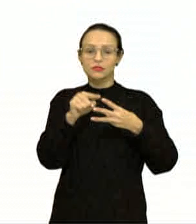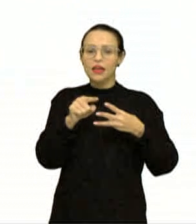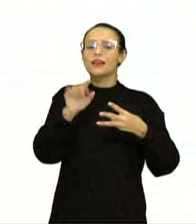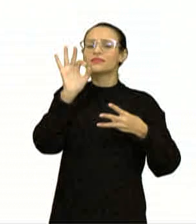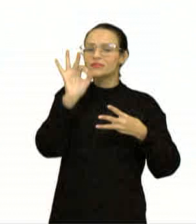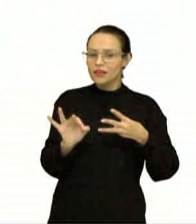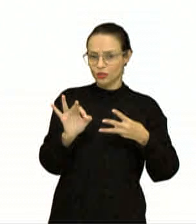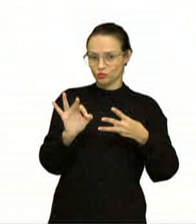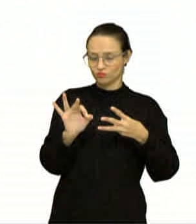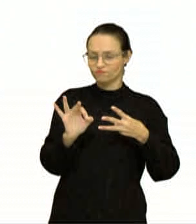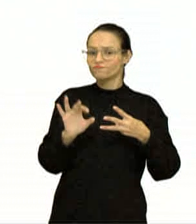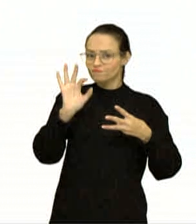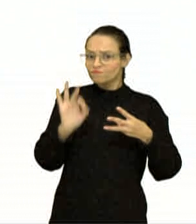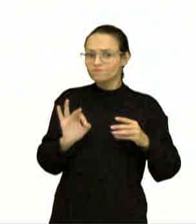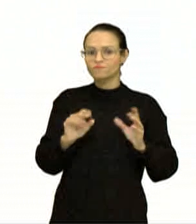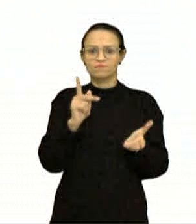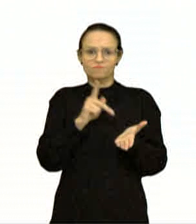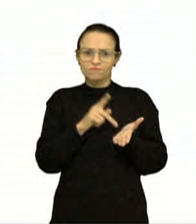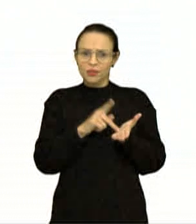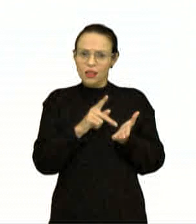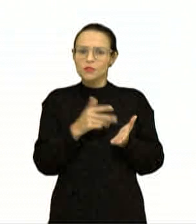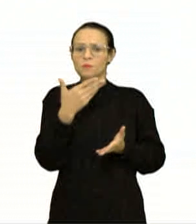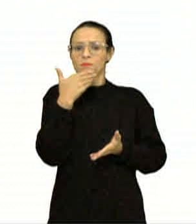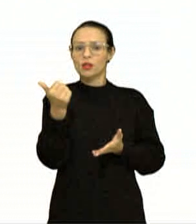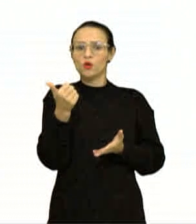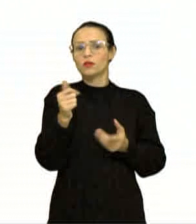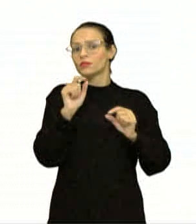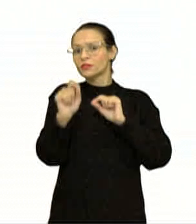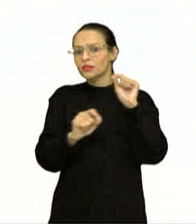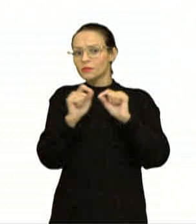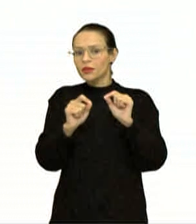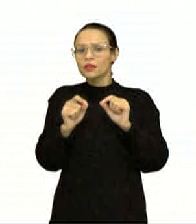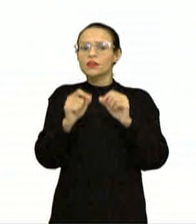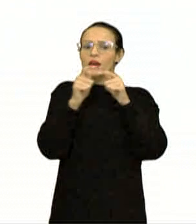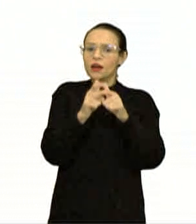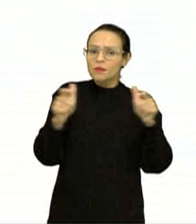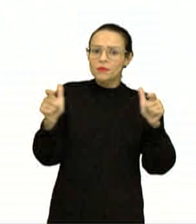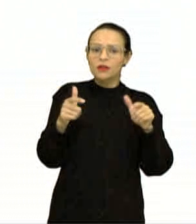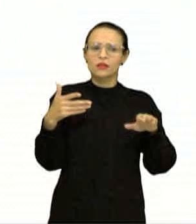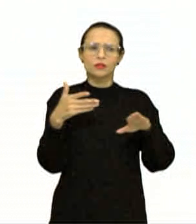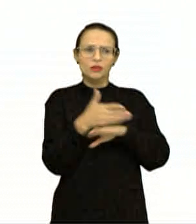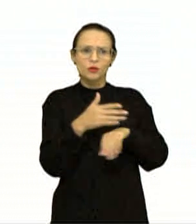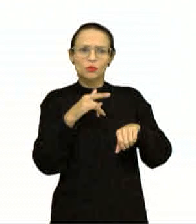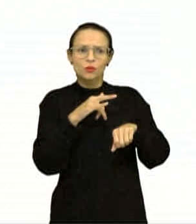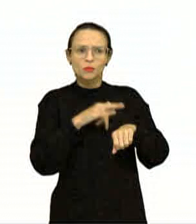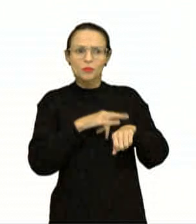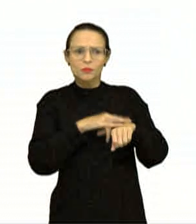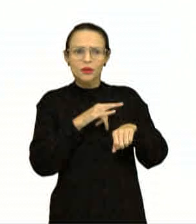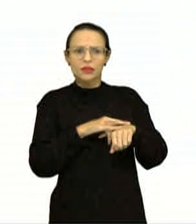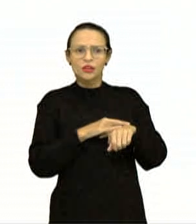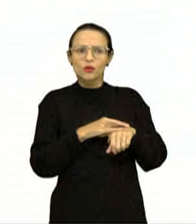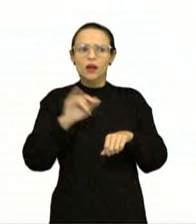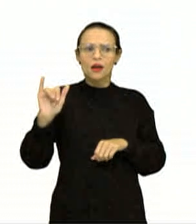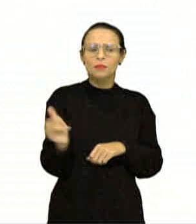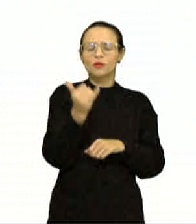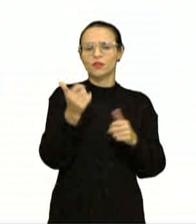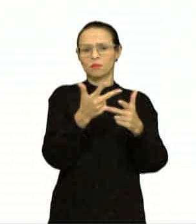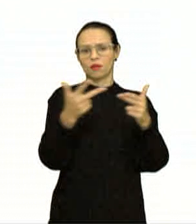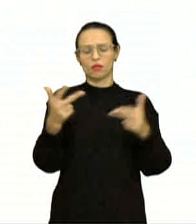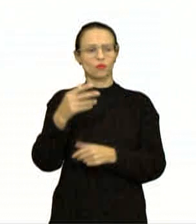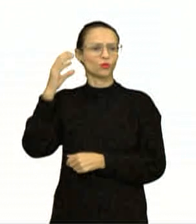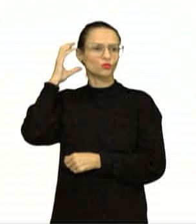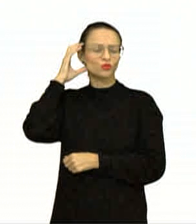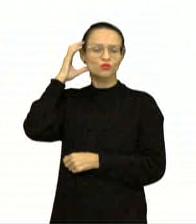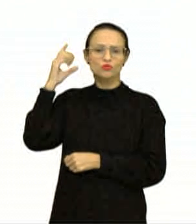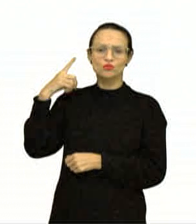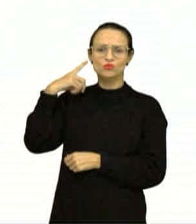ação certa e real. Melhor, inclusive, ampliar o banheiro e aproveitar para colocar um equipamento